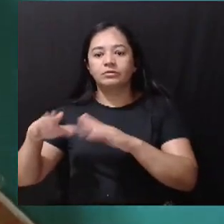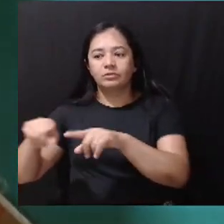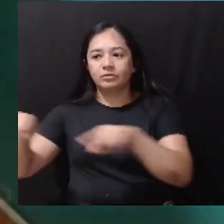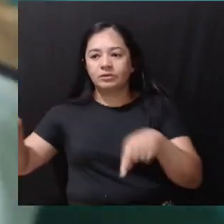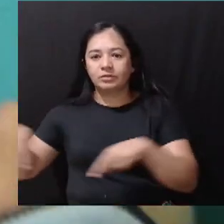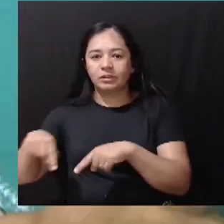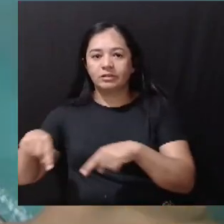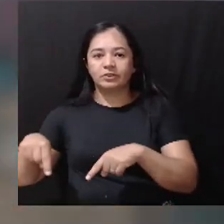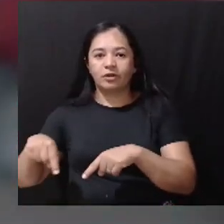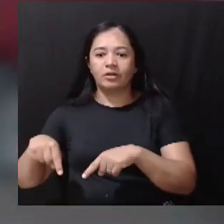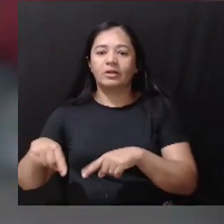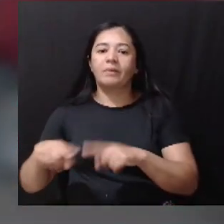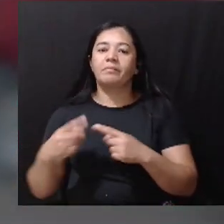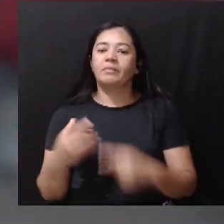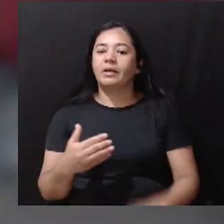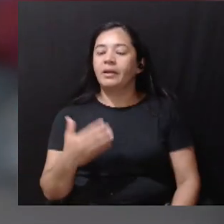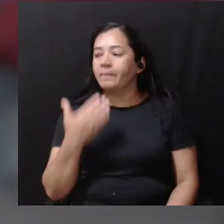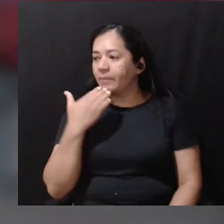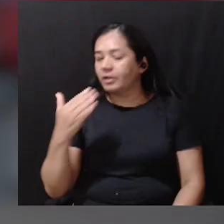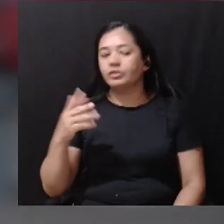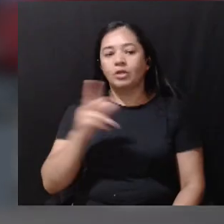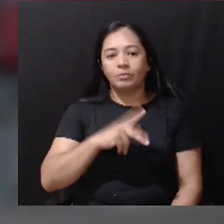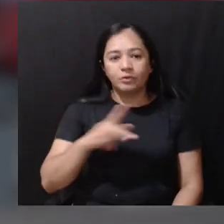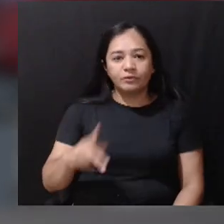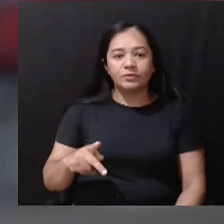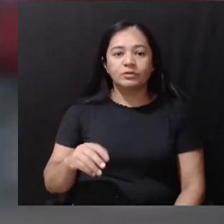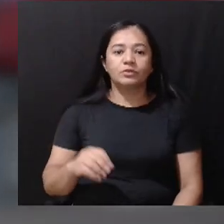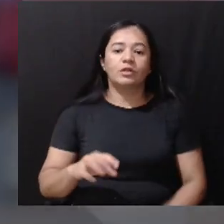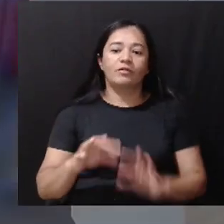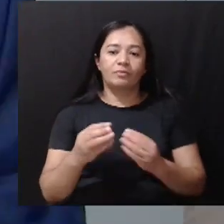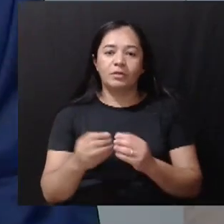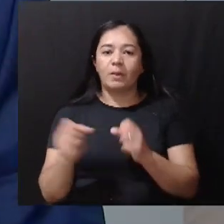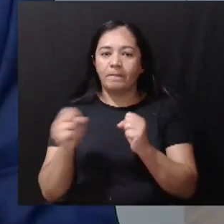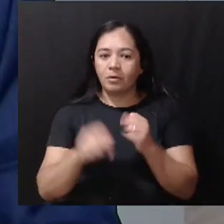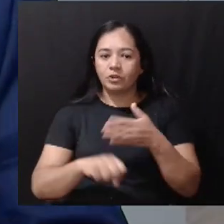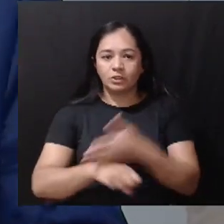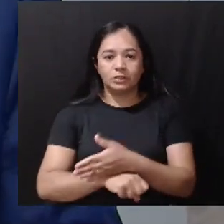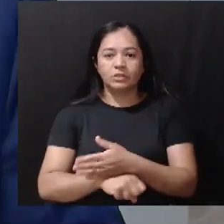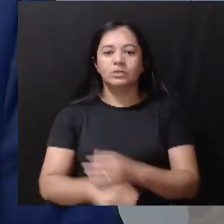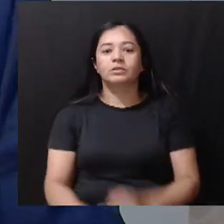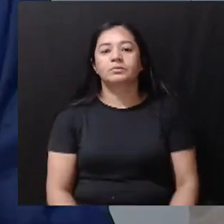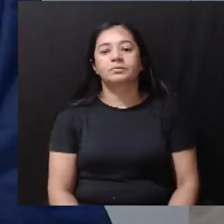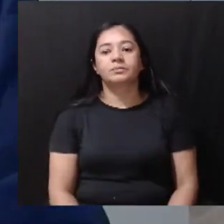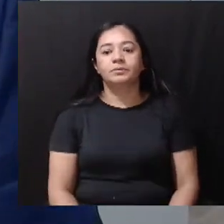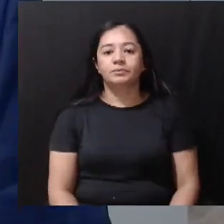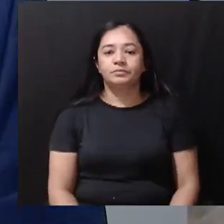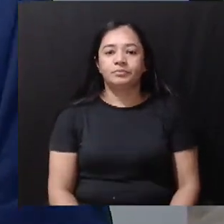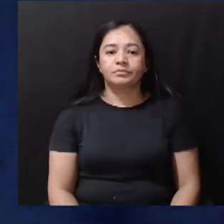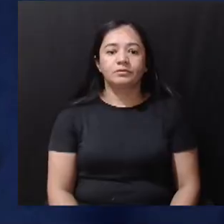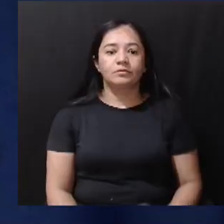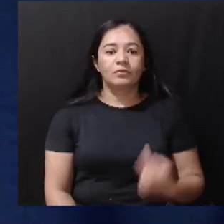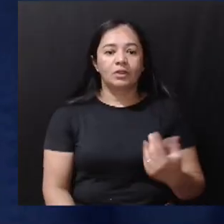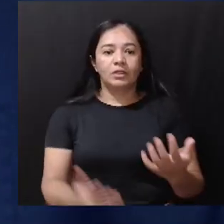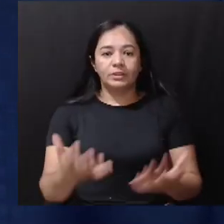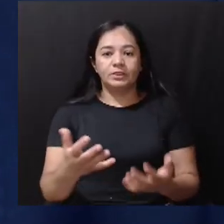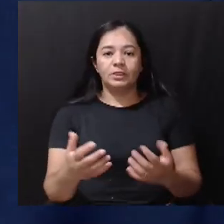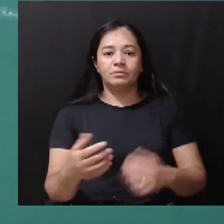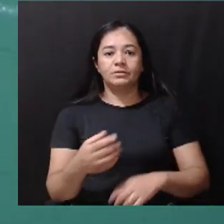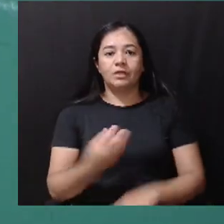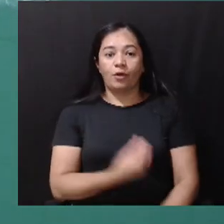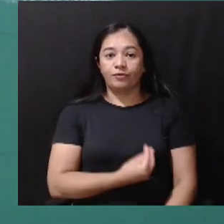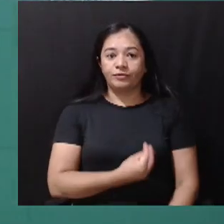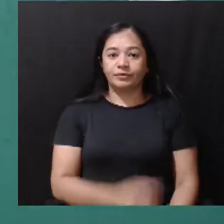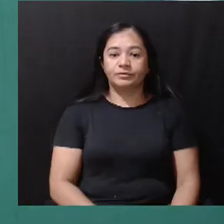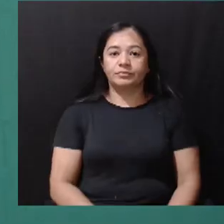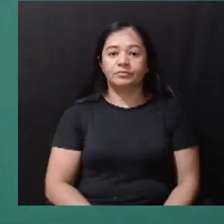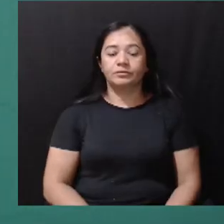solicitado, a professora ou o pai pode ter acesso às imagens que foram gravadas, mas a gente quer que seja em tempo real. Para o parlamentar,